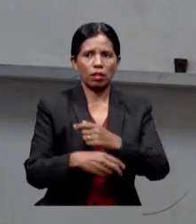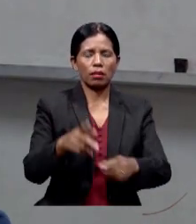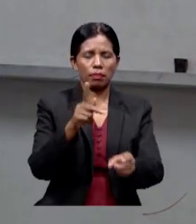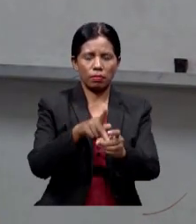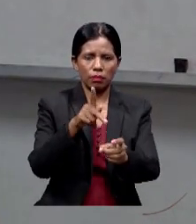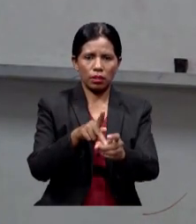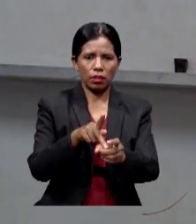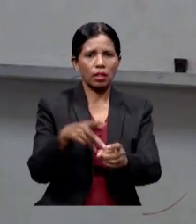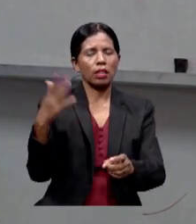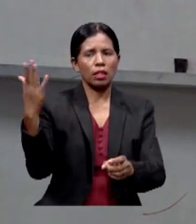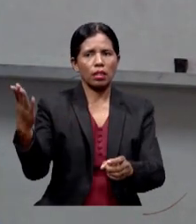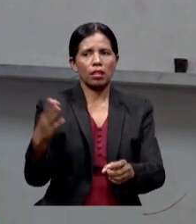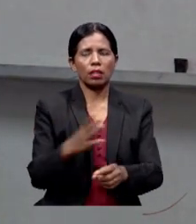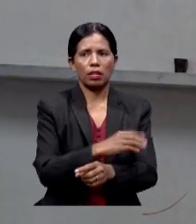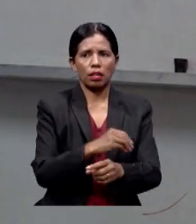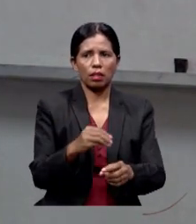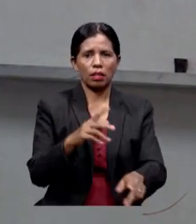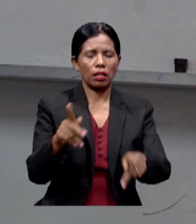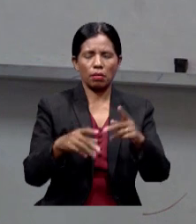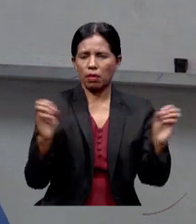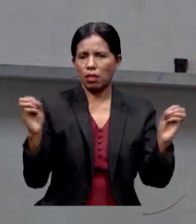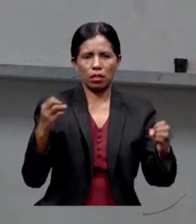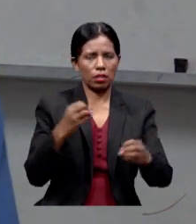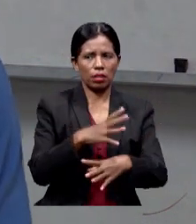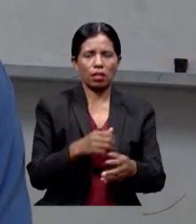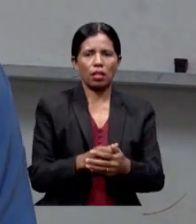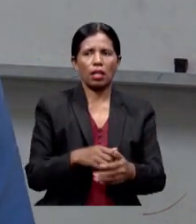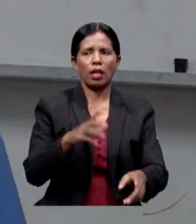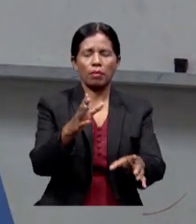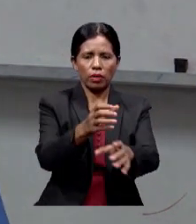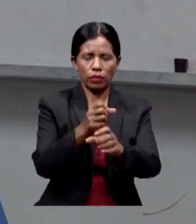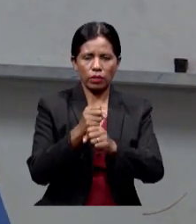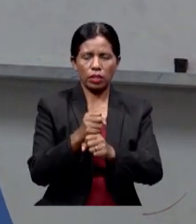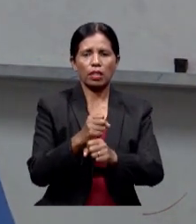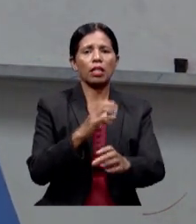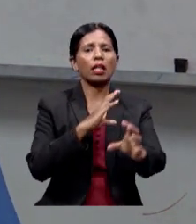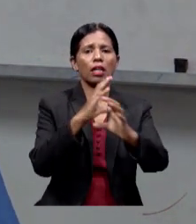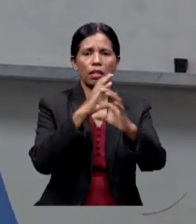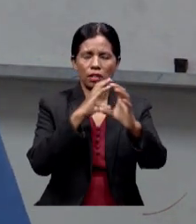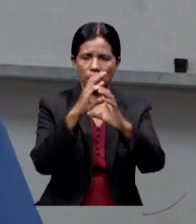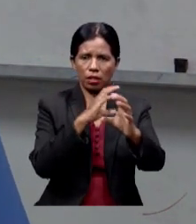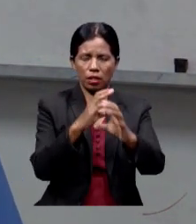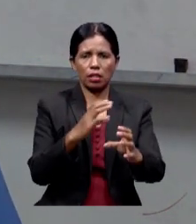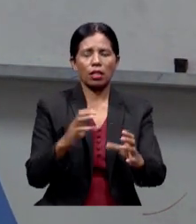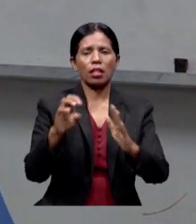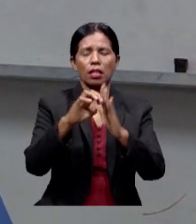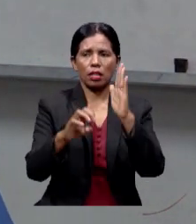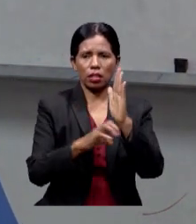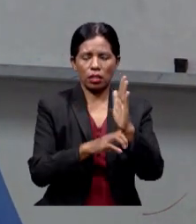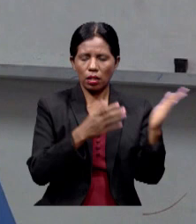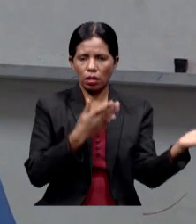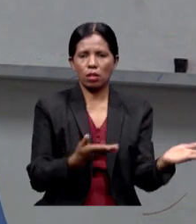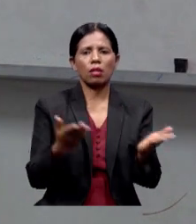tia be. Ia be sta sau mina ritmo se ema la tau. Emo futi careta, agora careta be, careta estável, emo lor tula be,